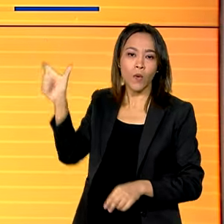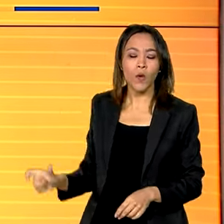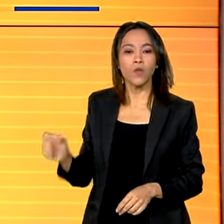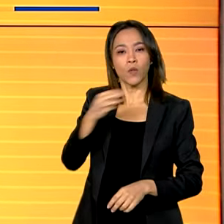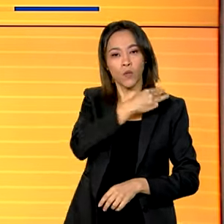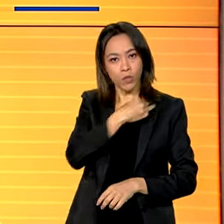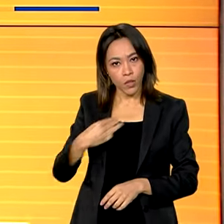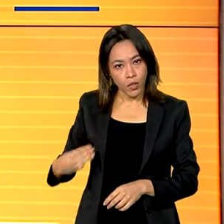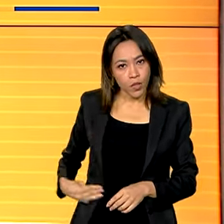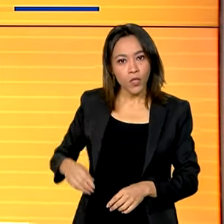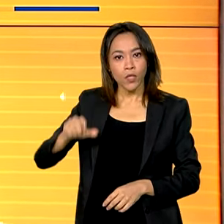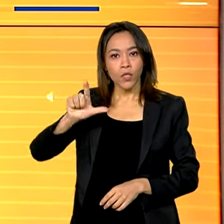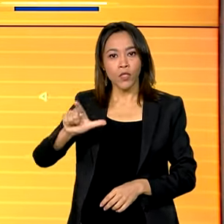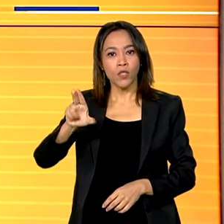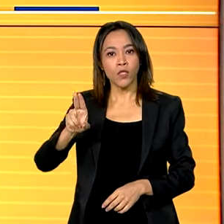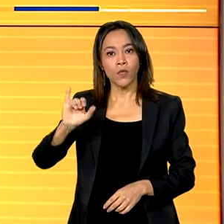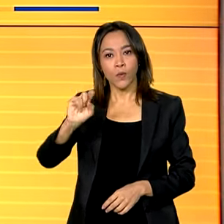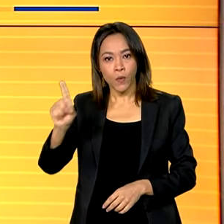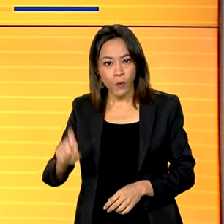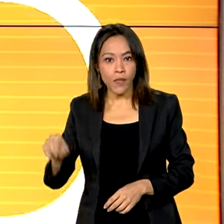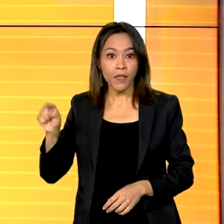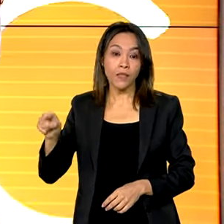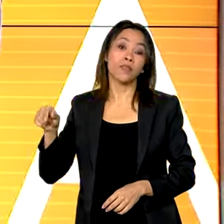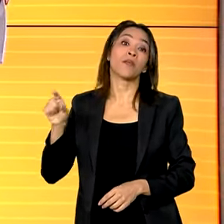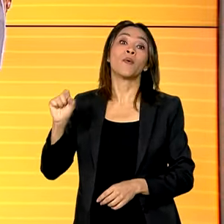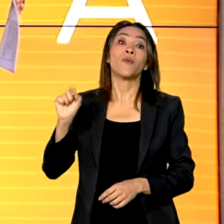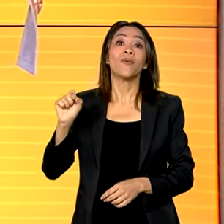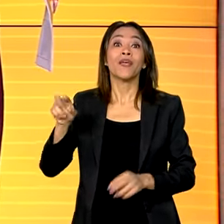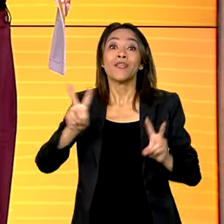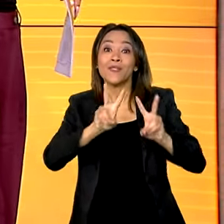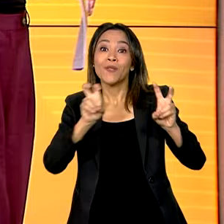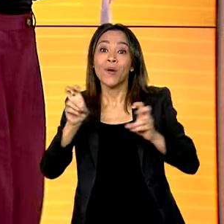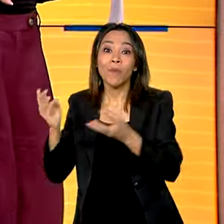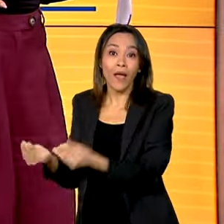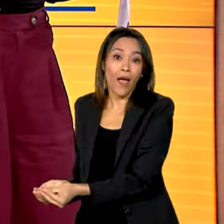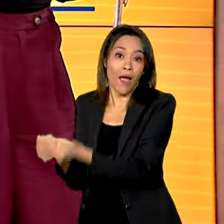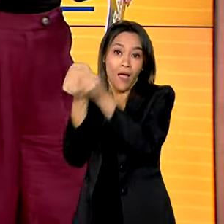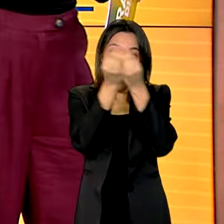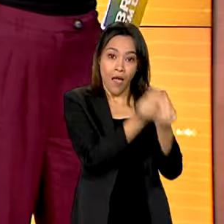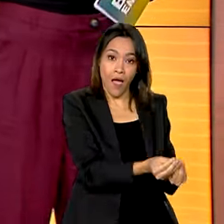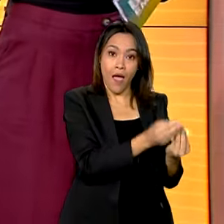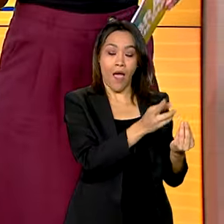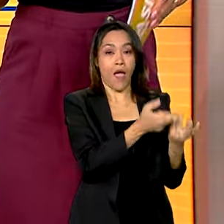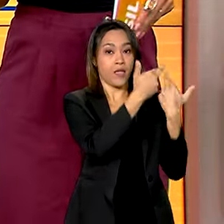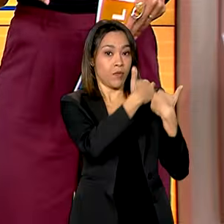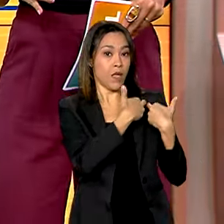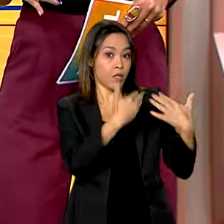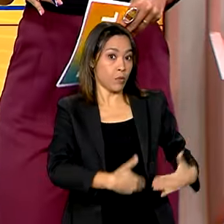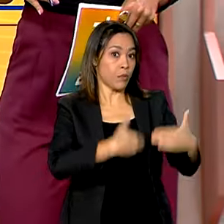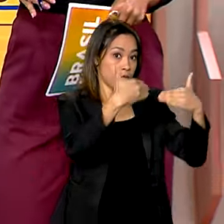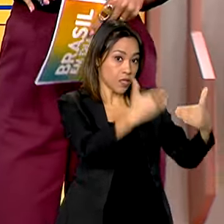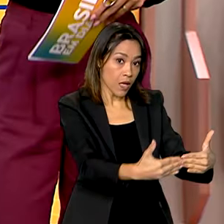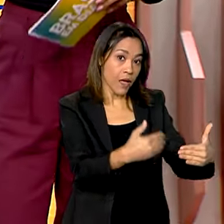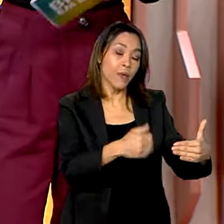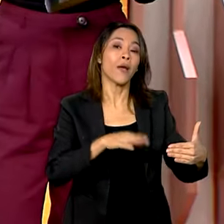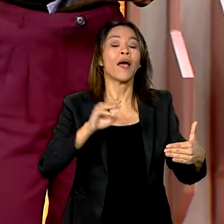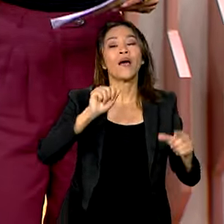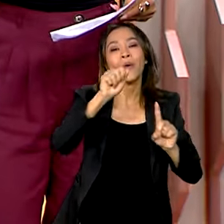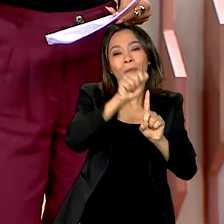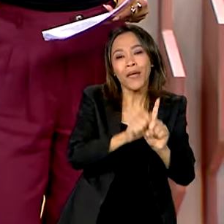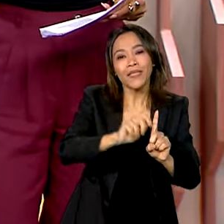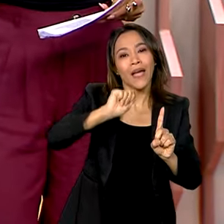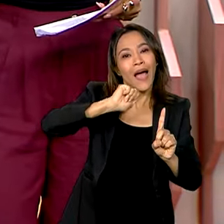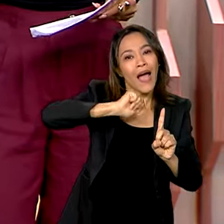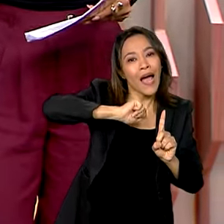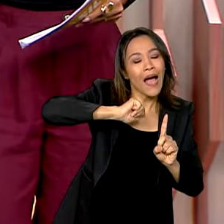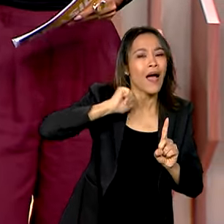cooperação, transmitindo a titularidade da patente da campanha Abril Verde para o Ministério. O movimento Abril Verde tem como objetivo